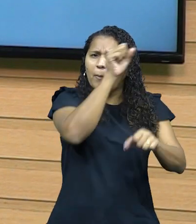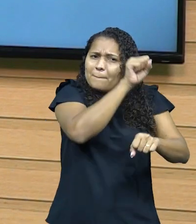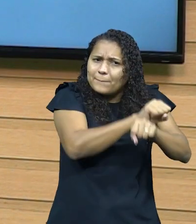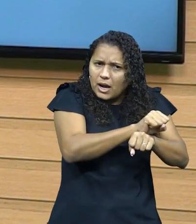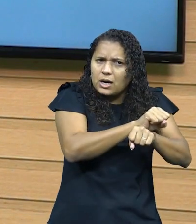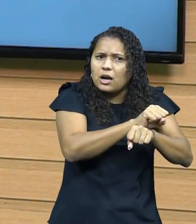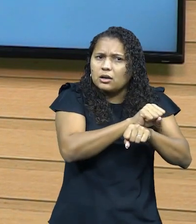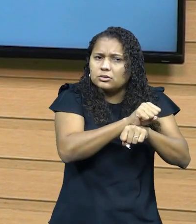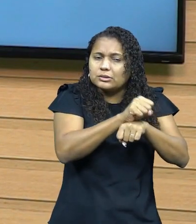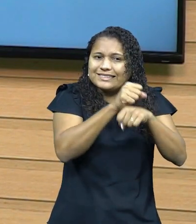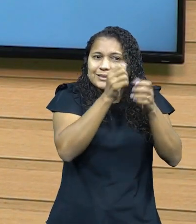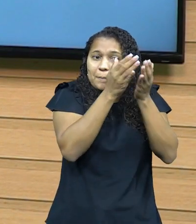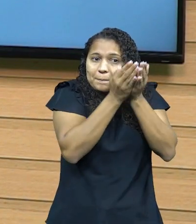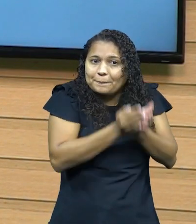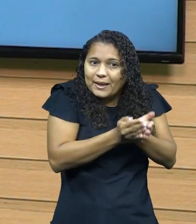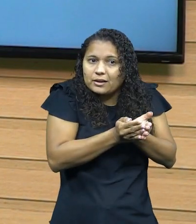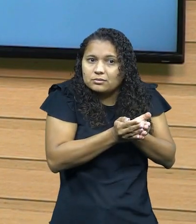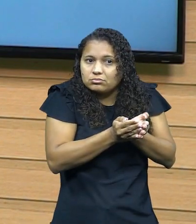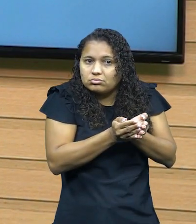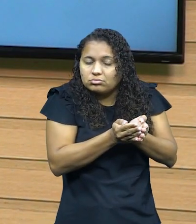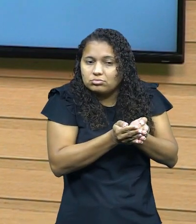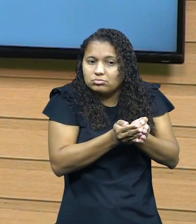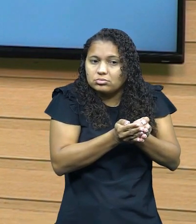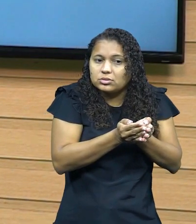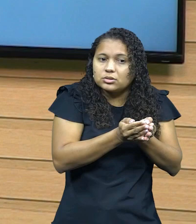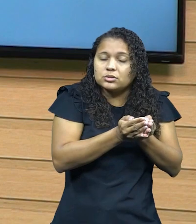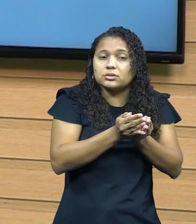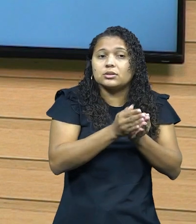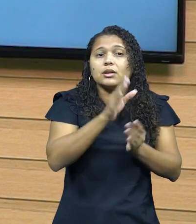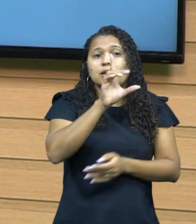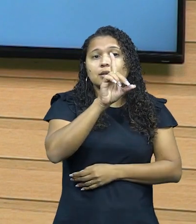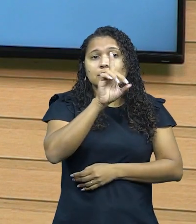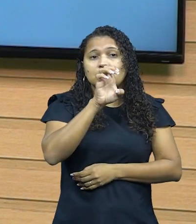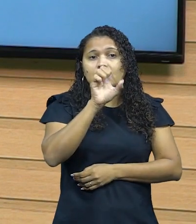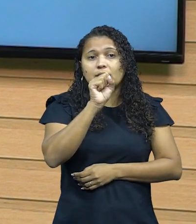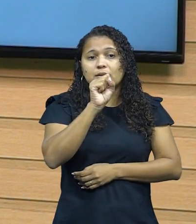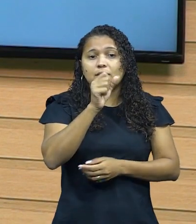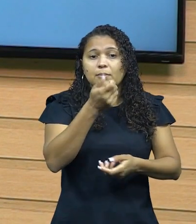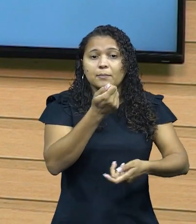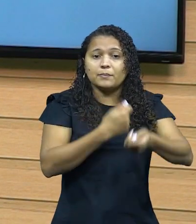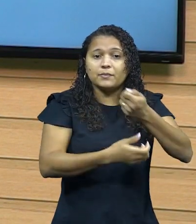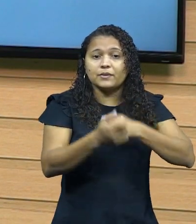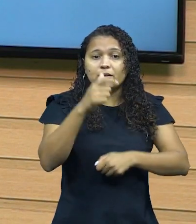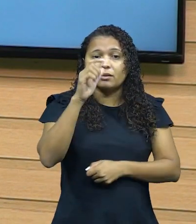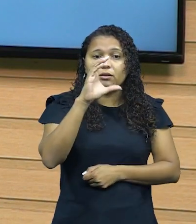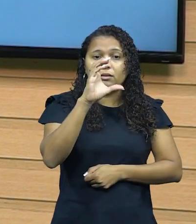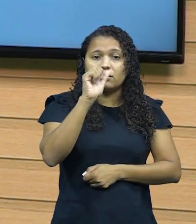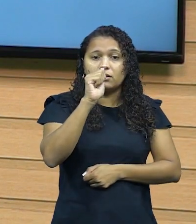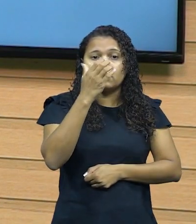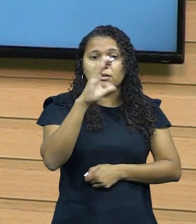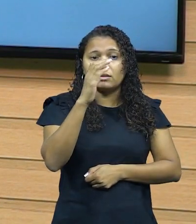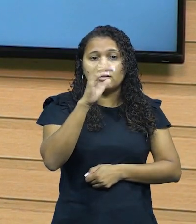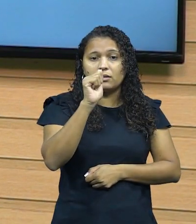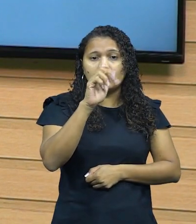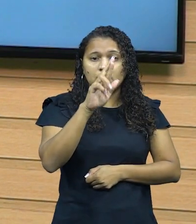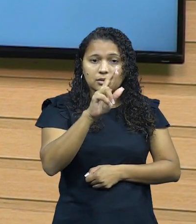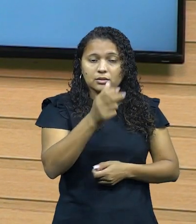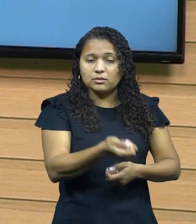estacionado, está parado, está atracado no cais, e aí ele vai desatracar, a gente vai fazer o quê? A gente vai caçar,